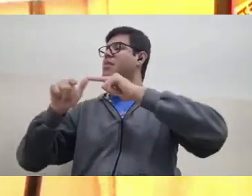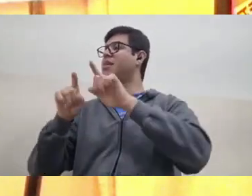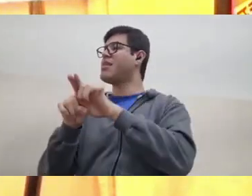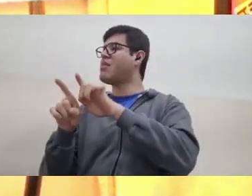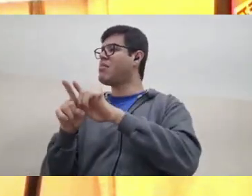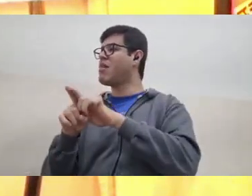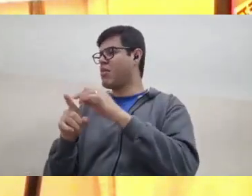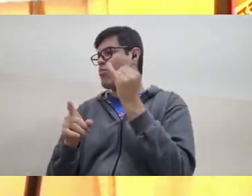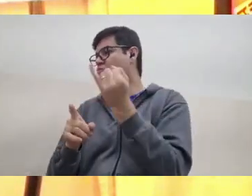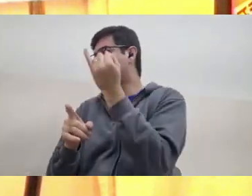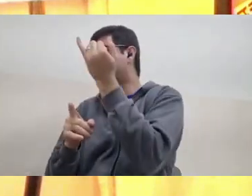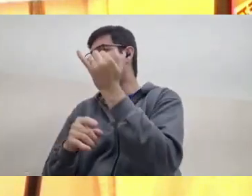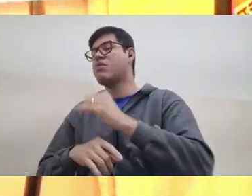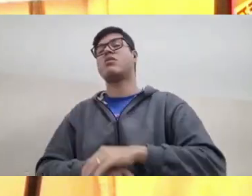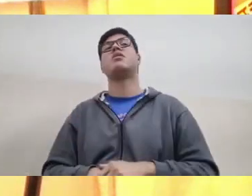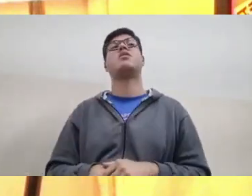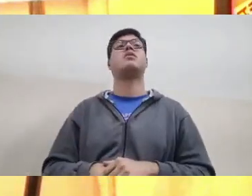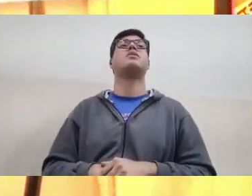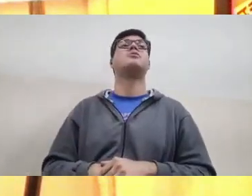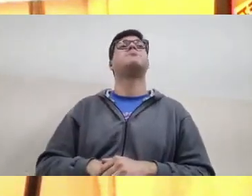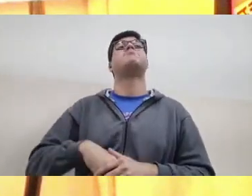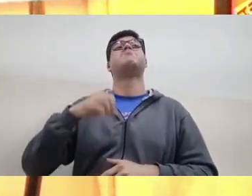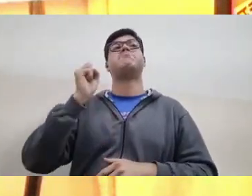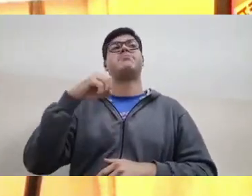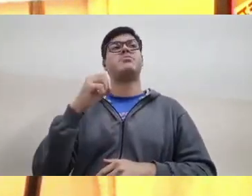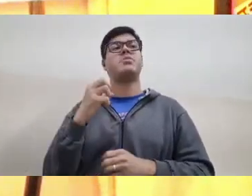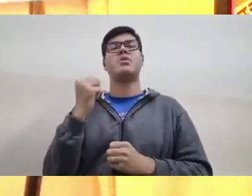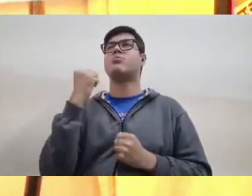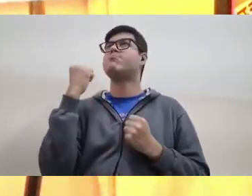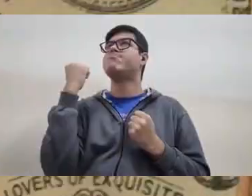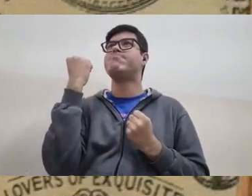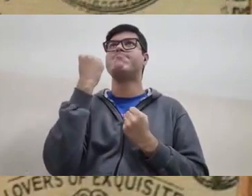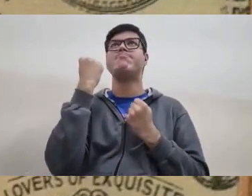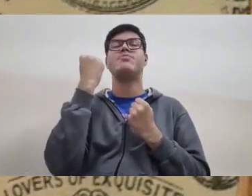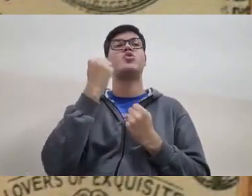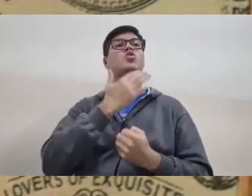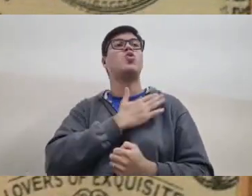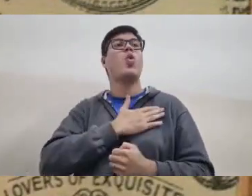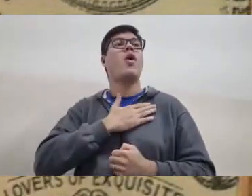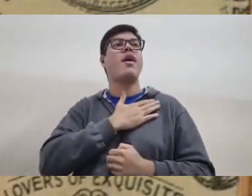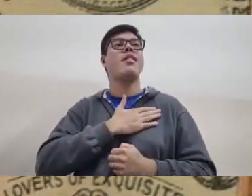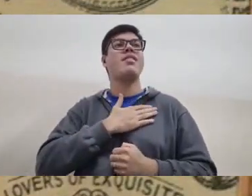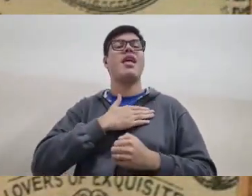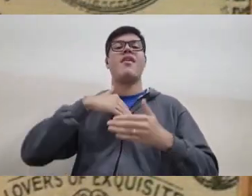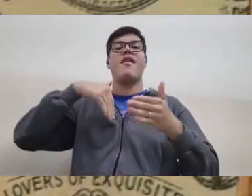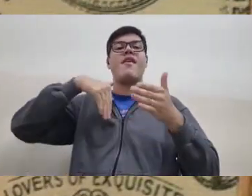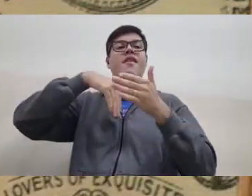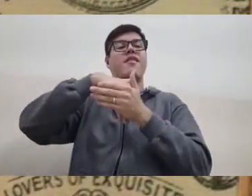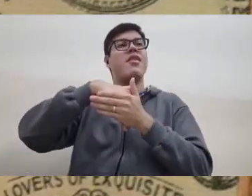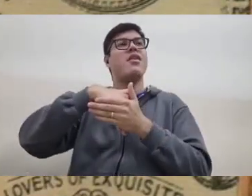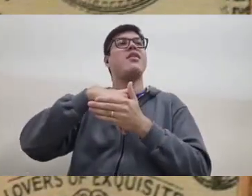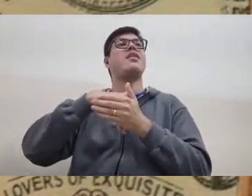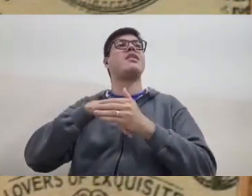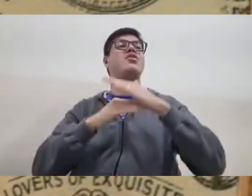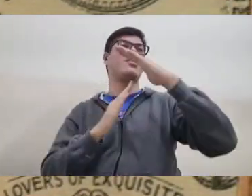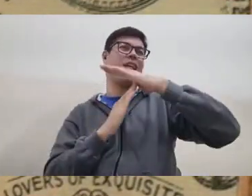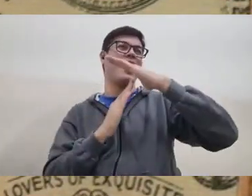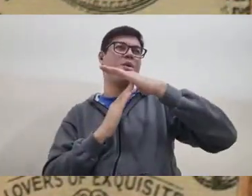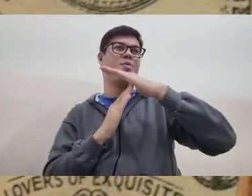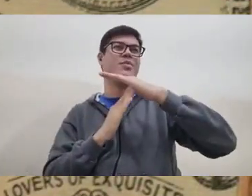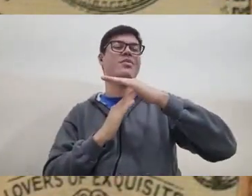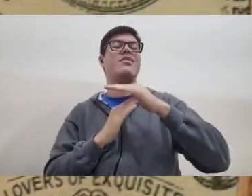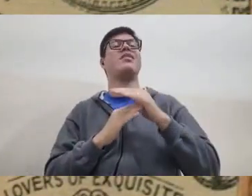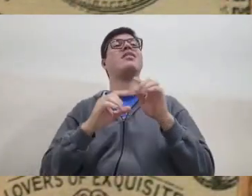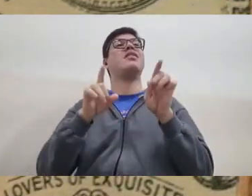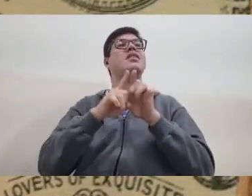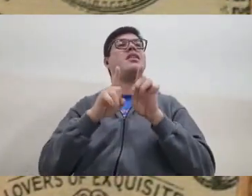infância pelo contrário eu adorava os intervalos da minha vida para jogar futebol hum para